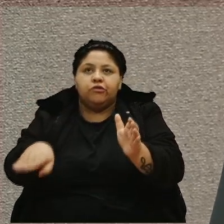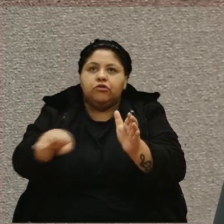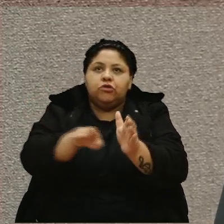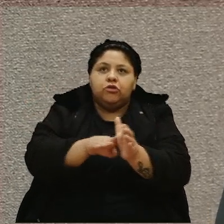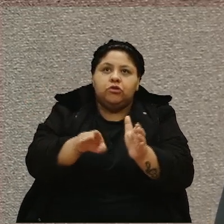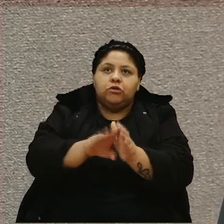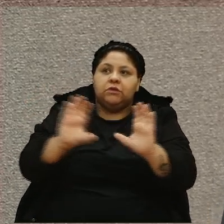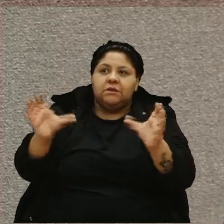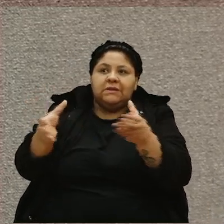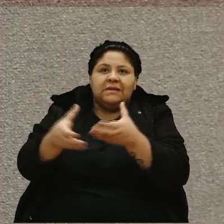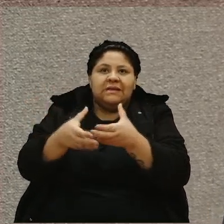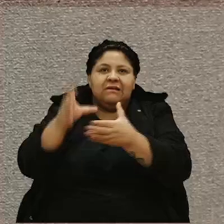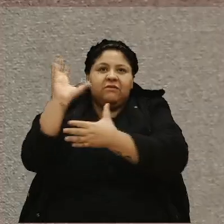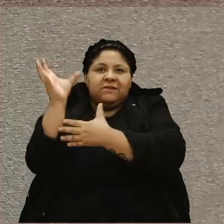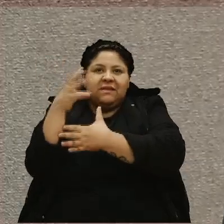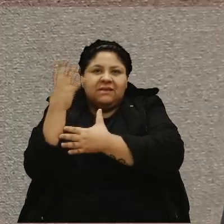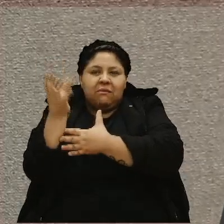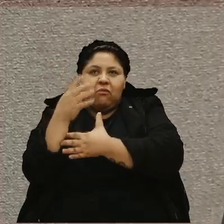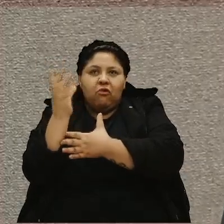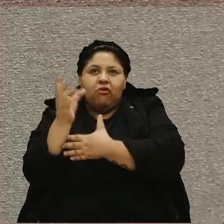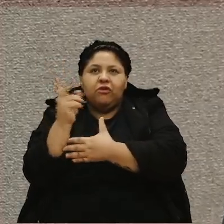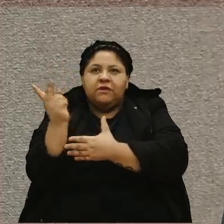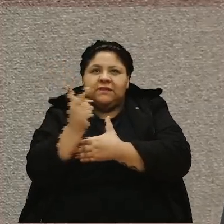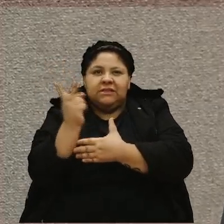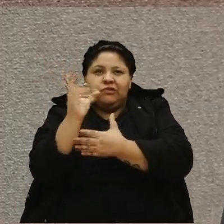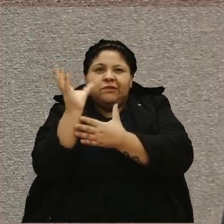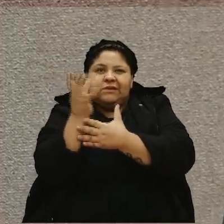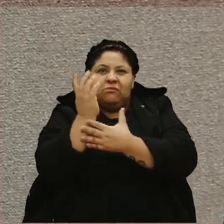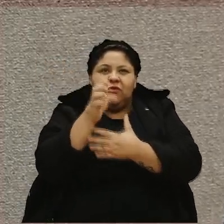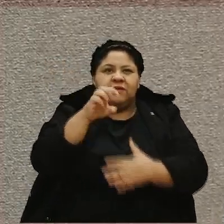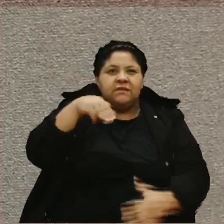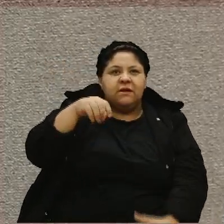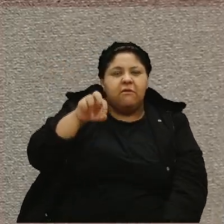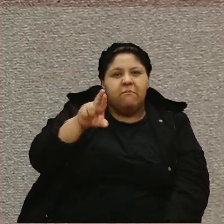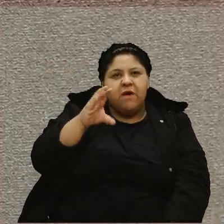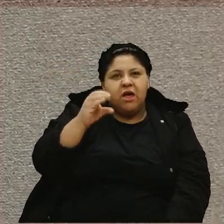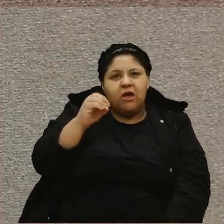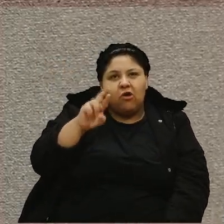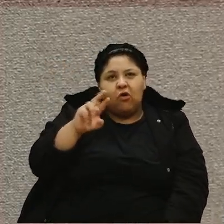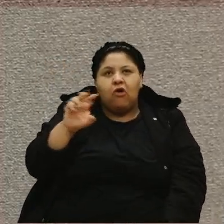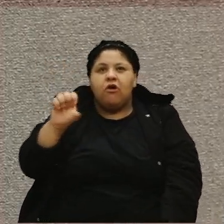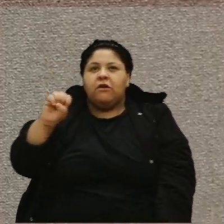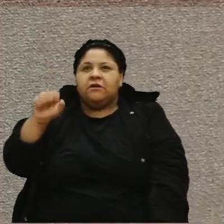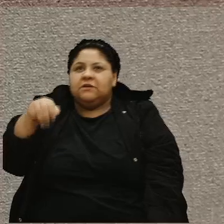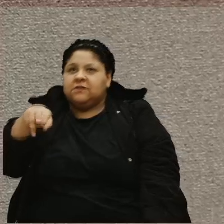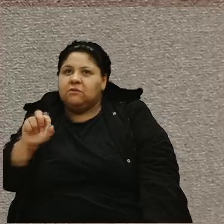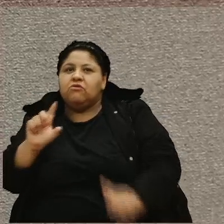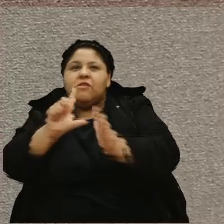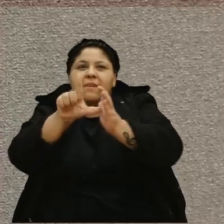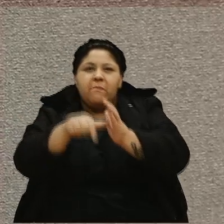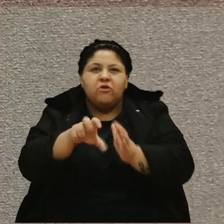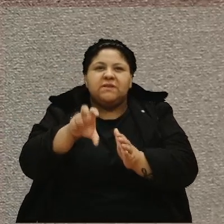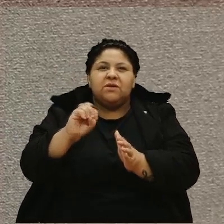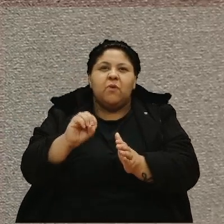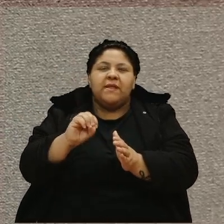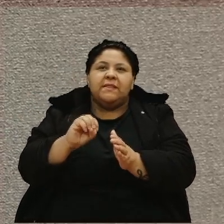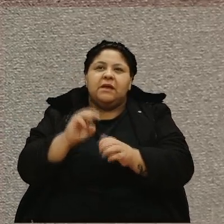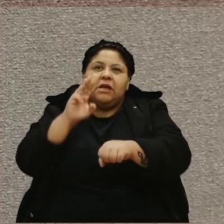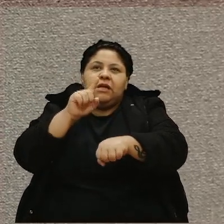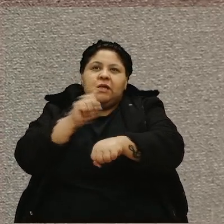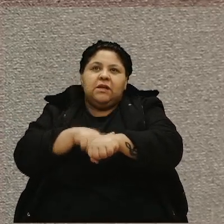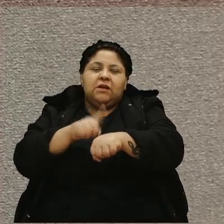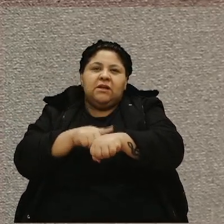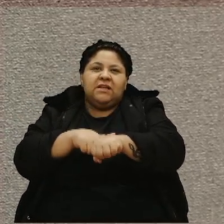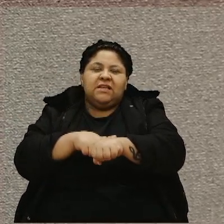da Emercor e da SAMU, que também eu parabenizo. Após 50 minutos de massagem cardíaca,